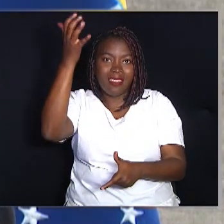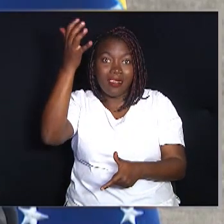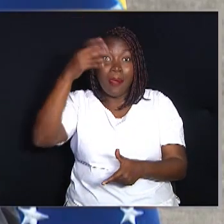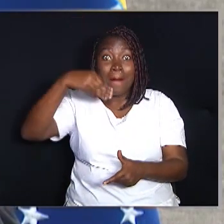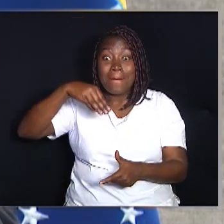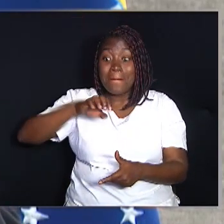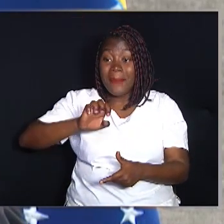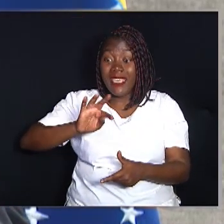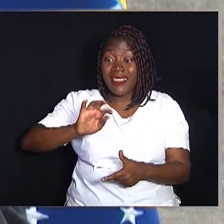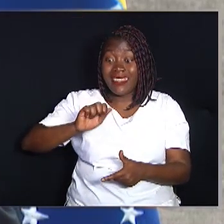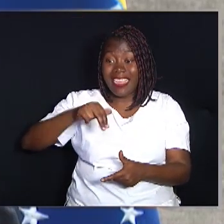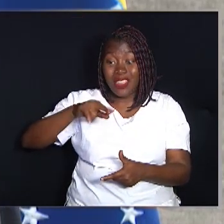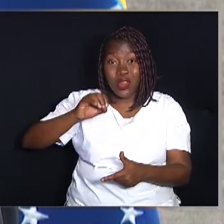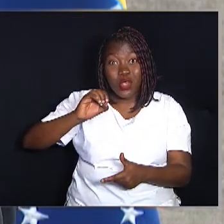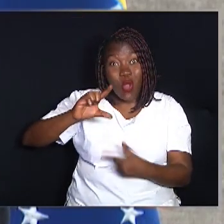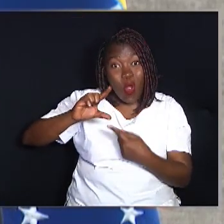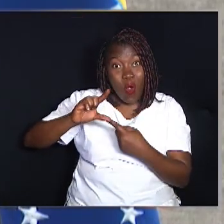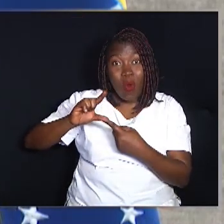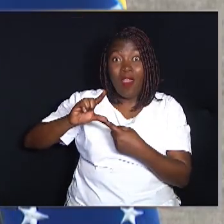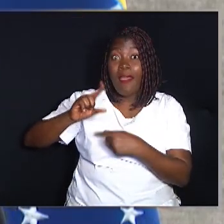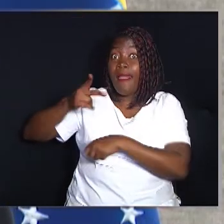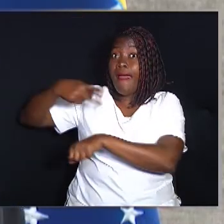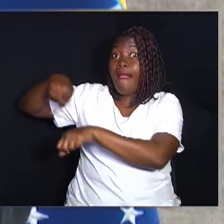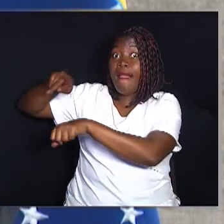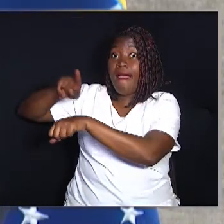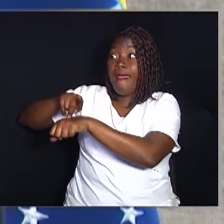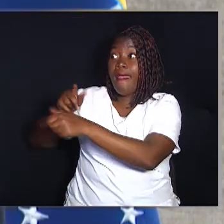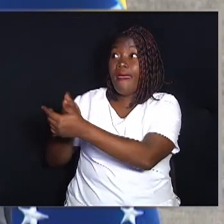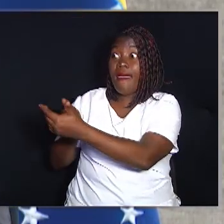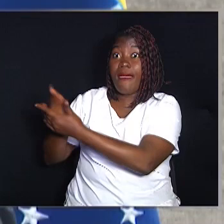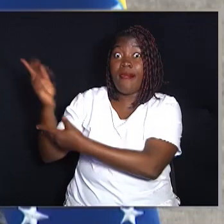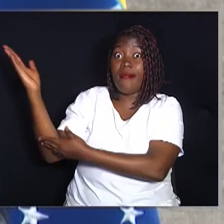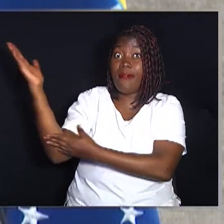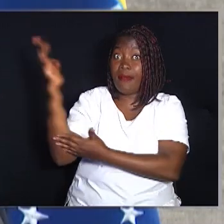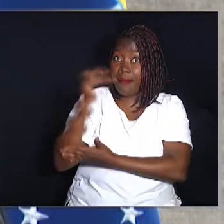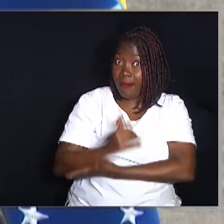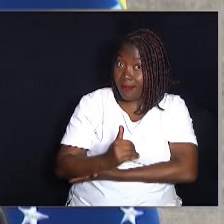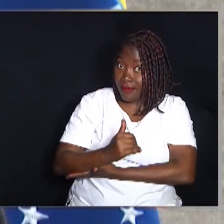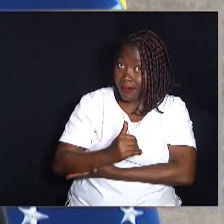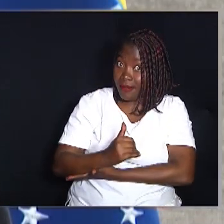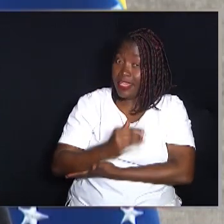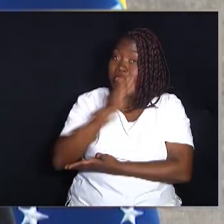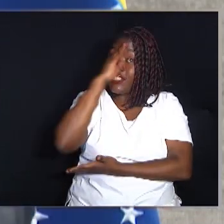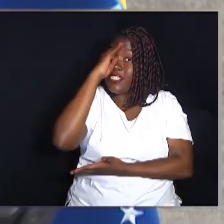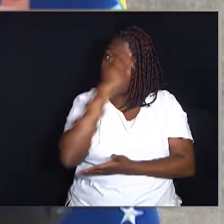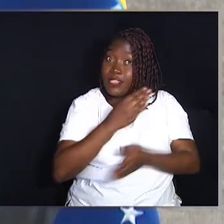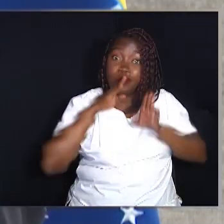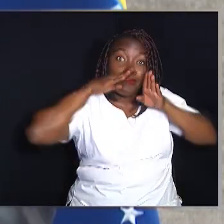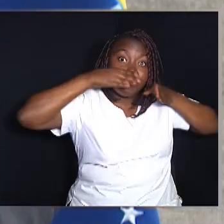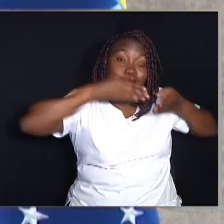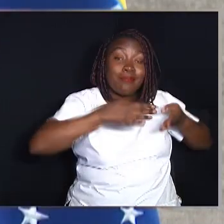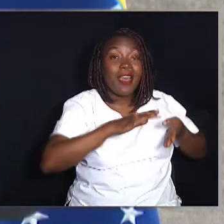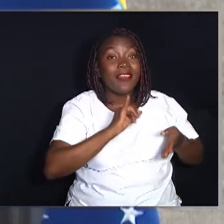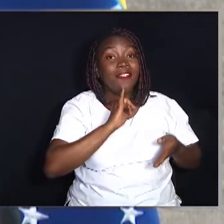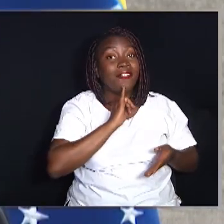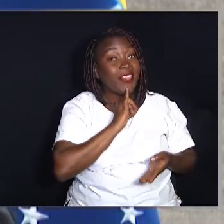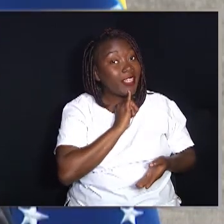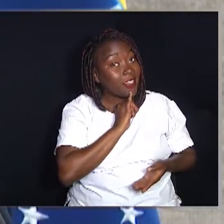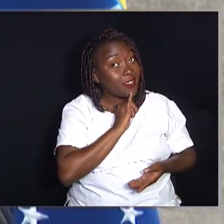metanol é um produto importado, não é fabricado no Brasil, ele vem para uma destinação específica, mas infelizmente